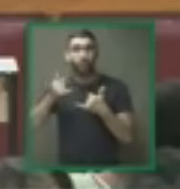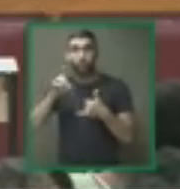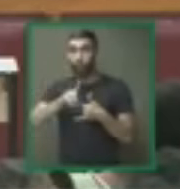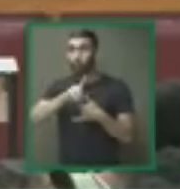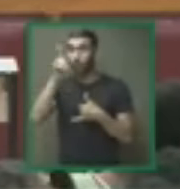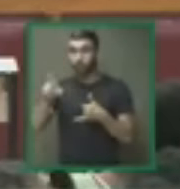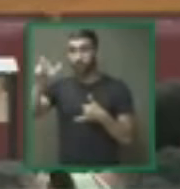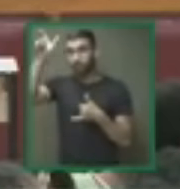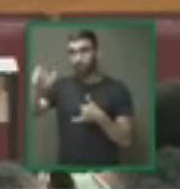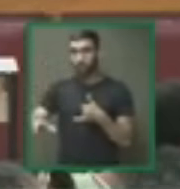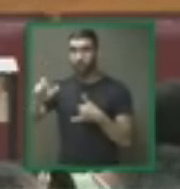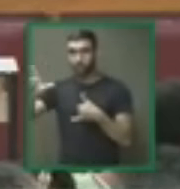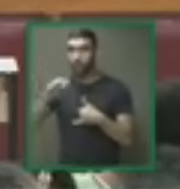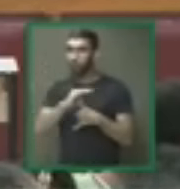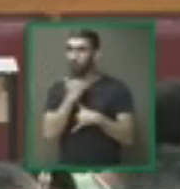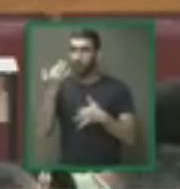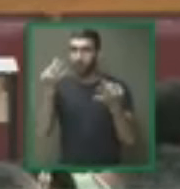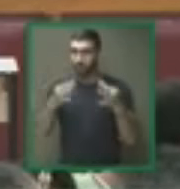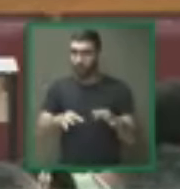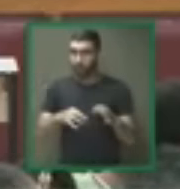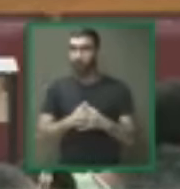nesse dia da morte do Lohan, é isso?